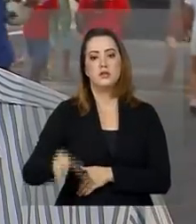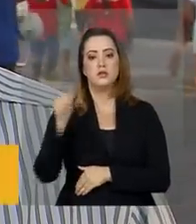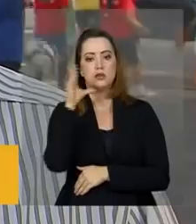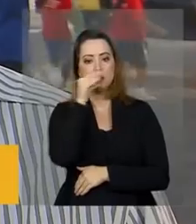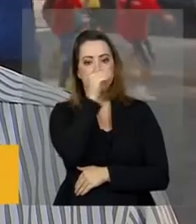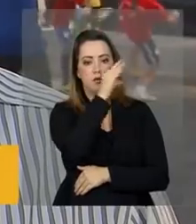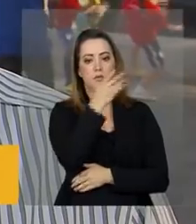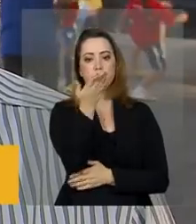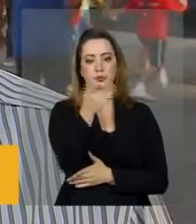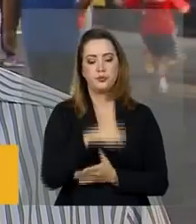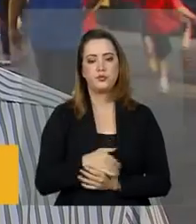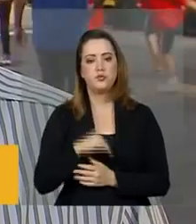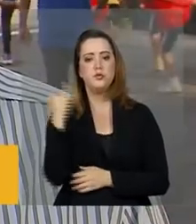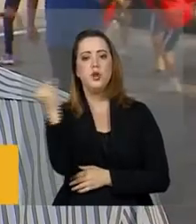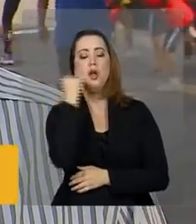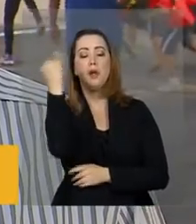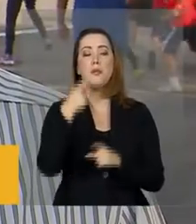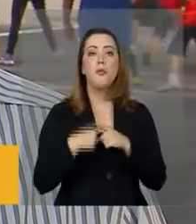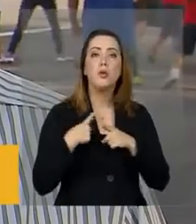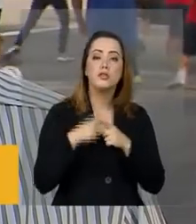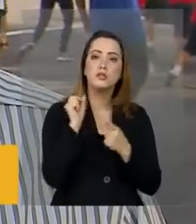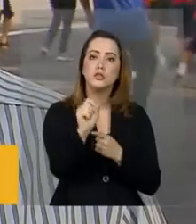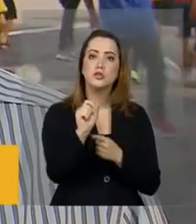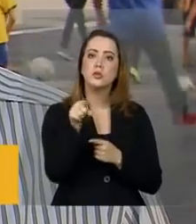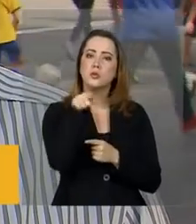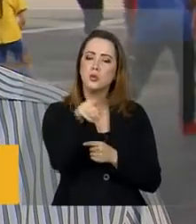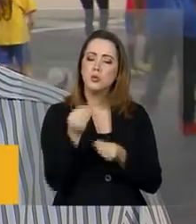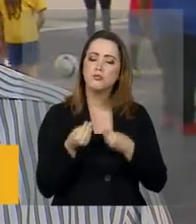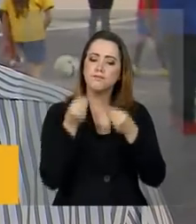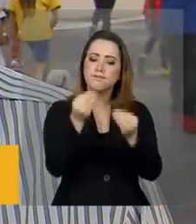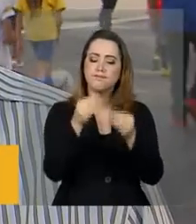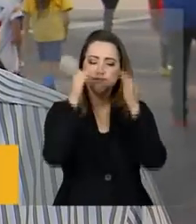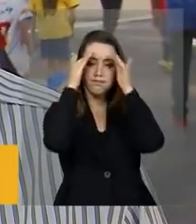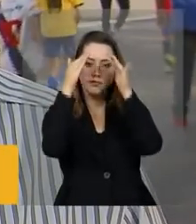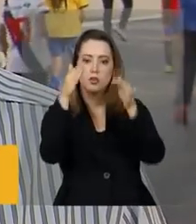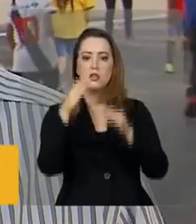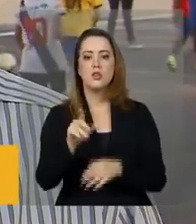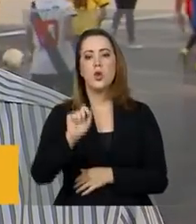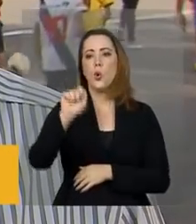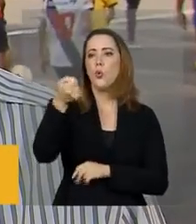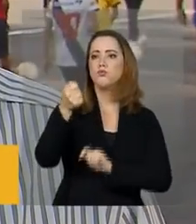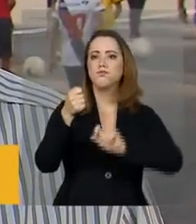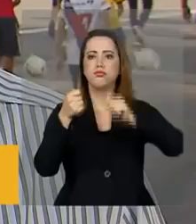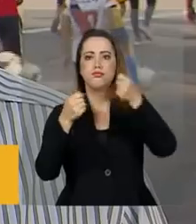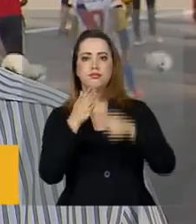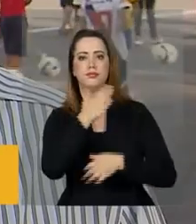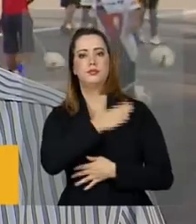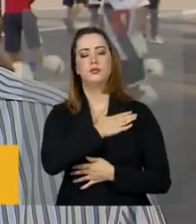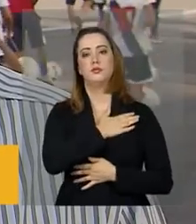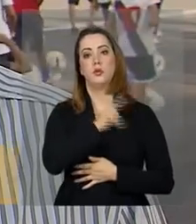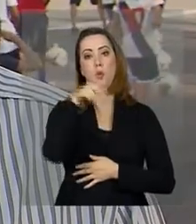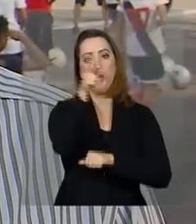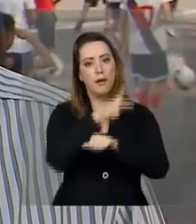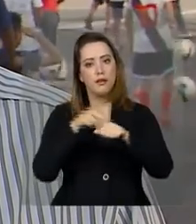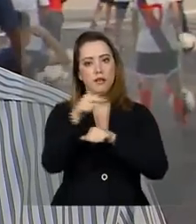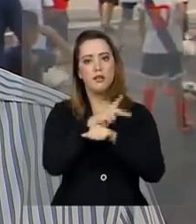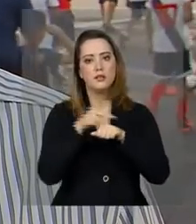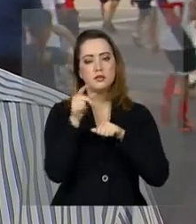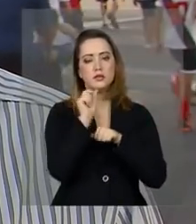porque ele vai valorizar, né, os símbolos pátrios, ele vai valorizar o país, ele vai